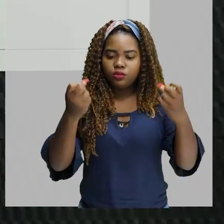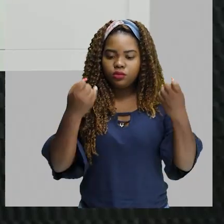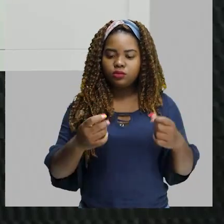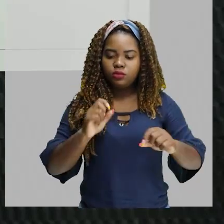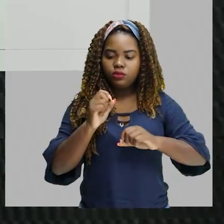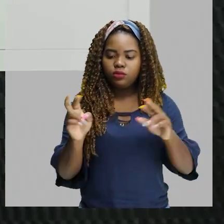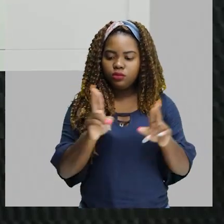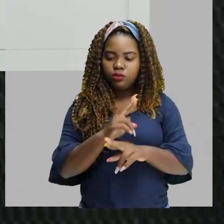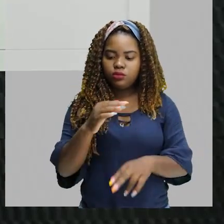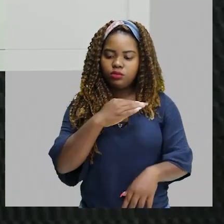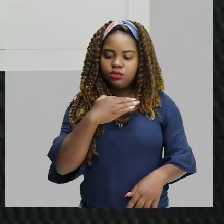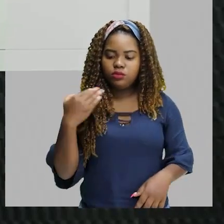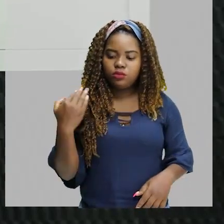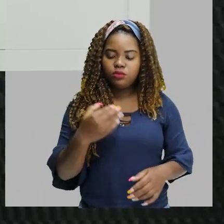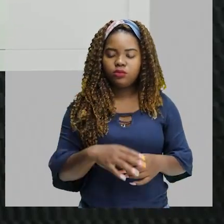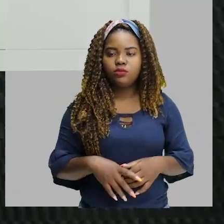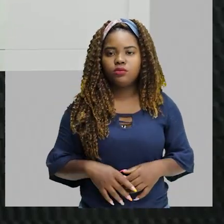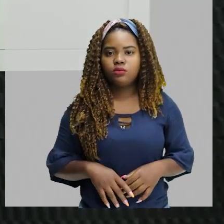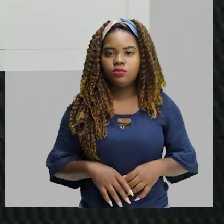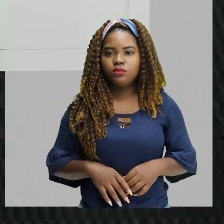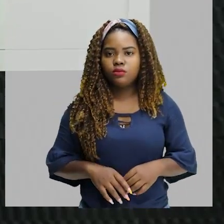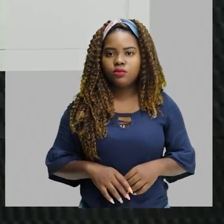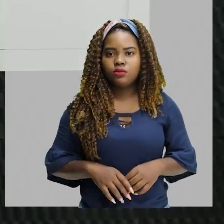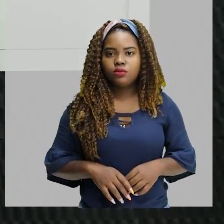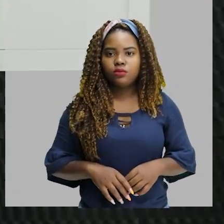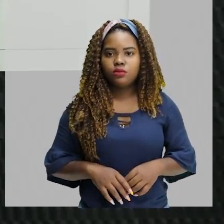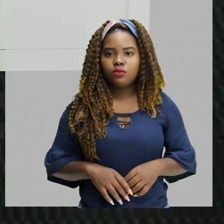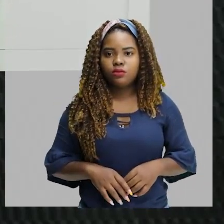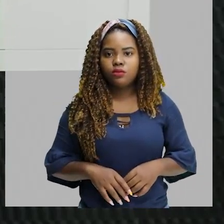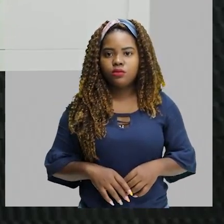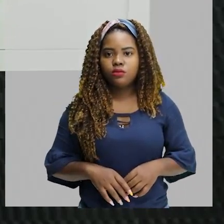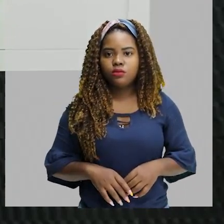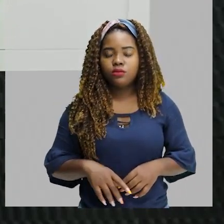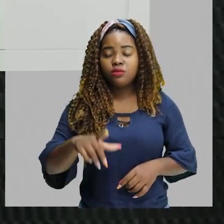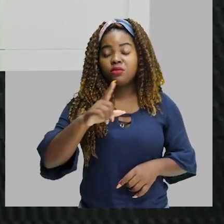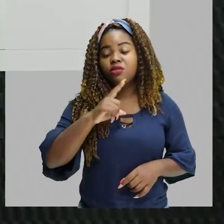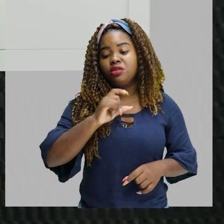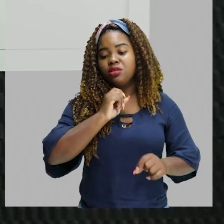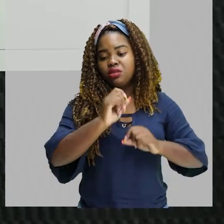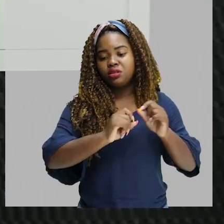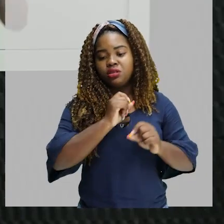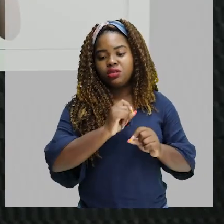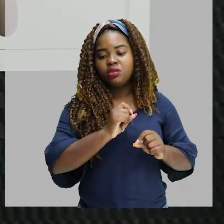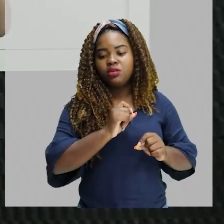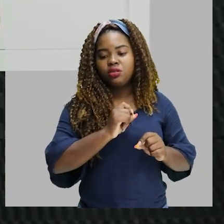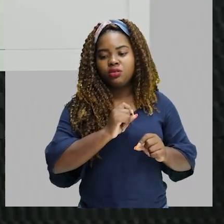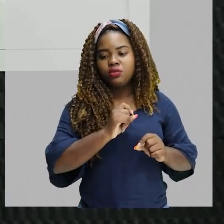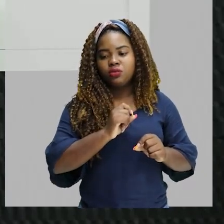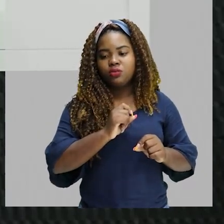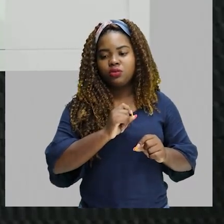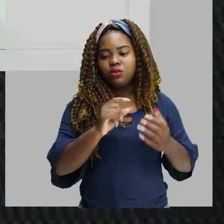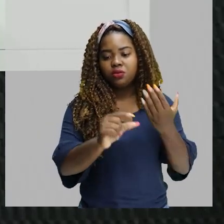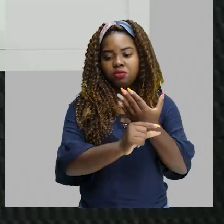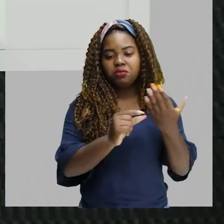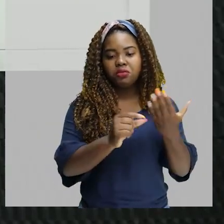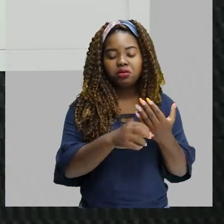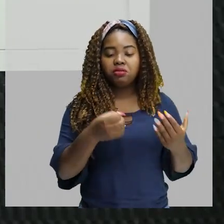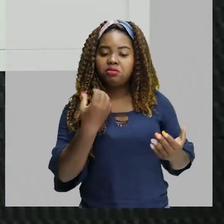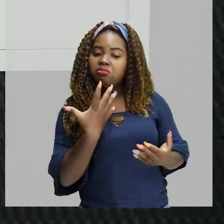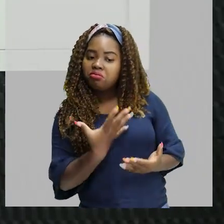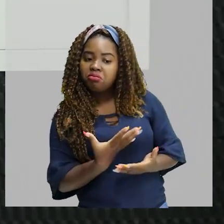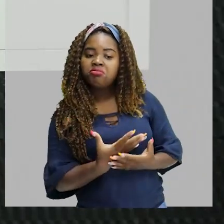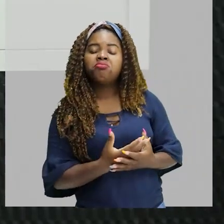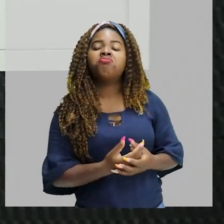sobre a morte. O Heidegger, ele tem um trabalho muito bonito, ele tem